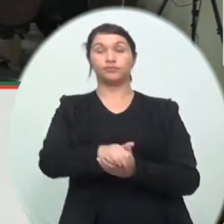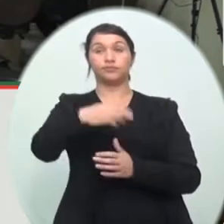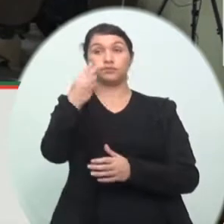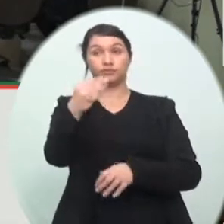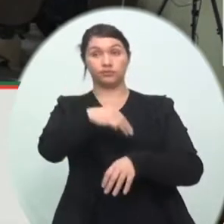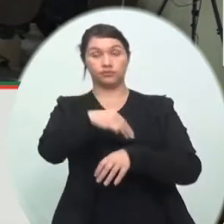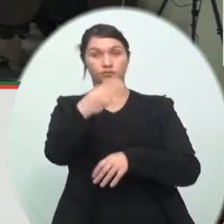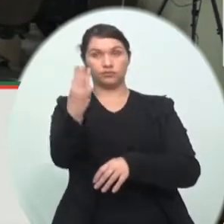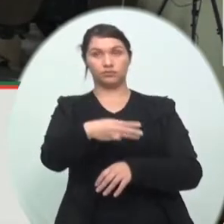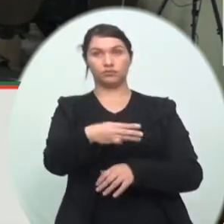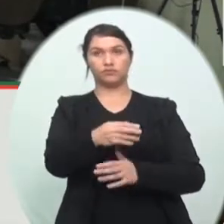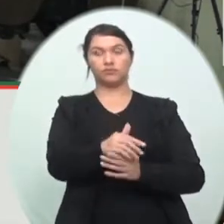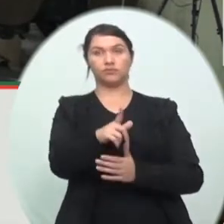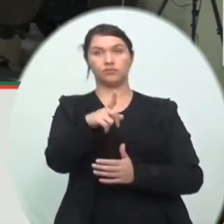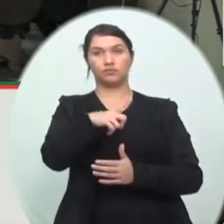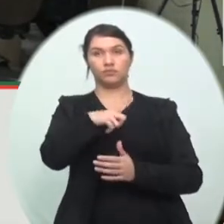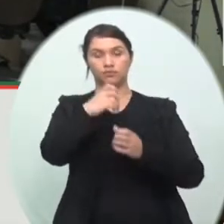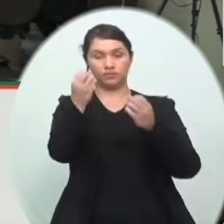3 minutos e 30.